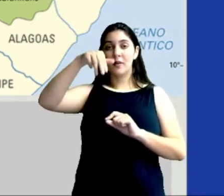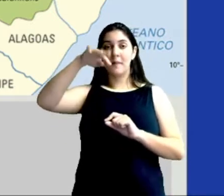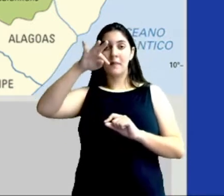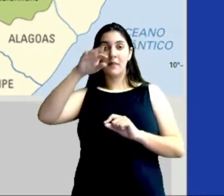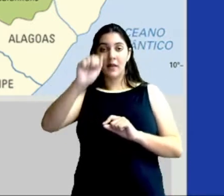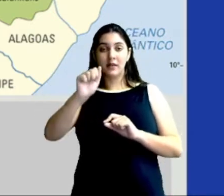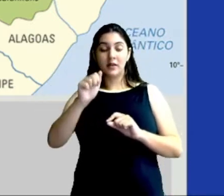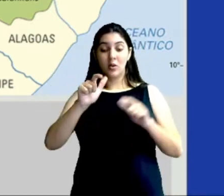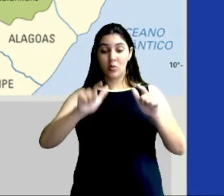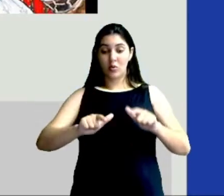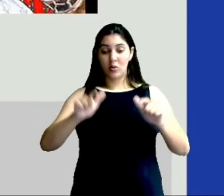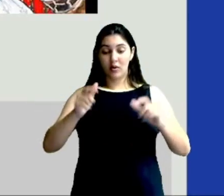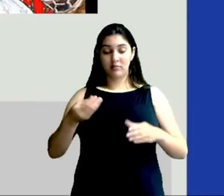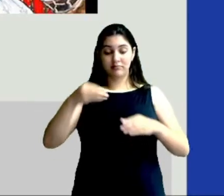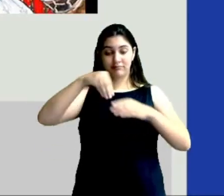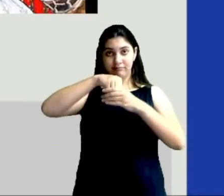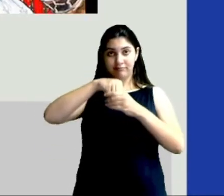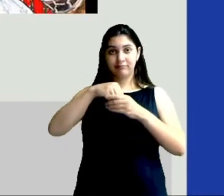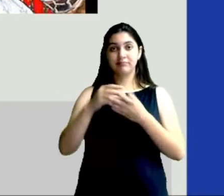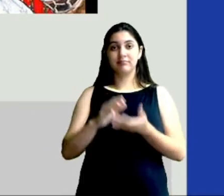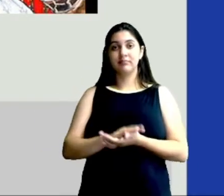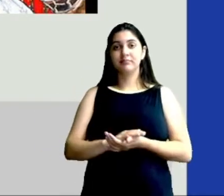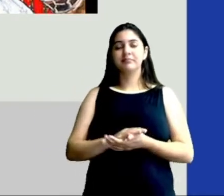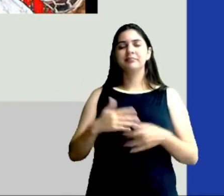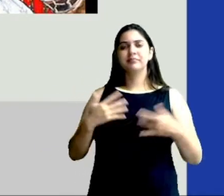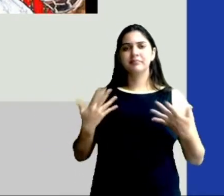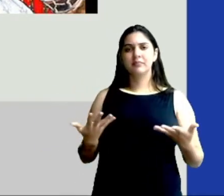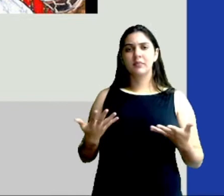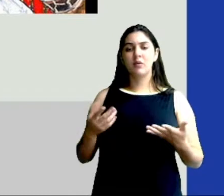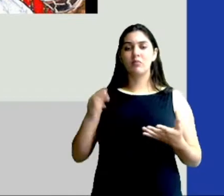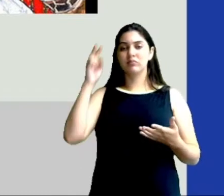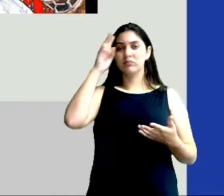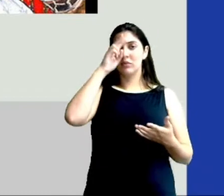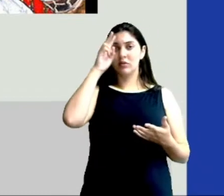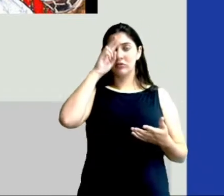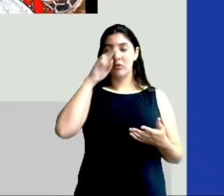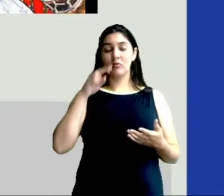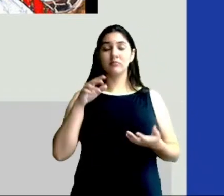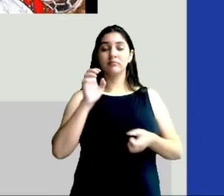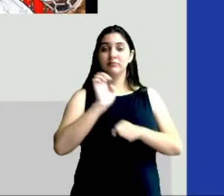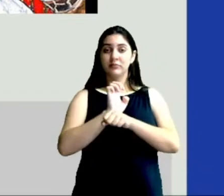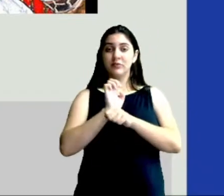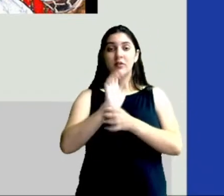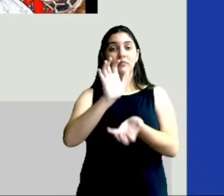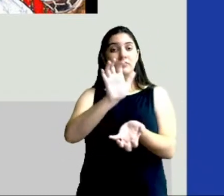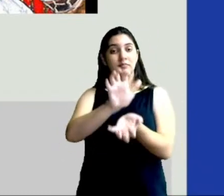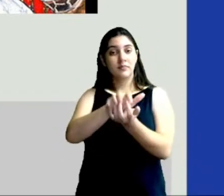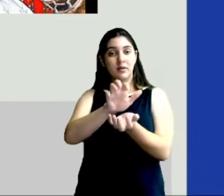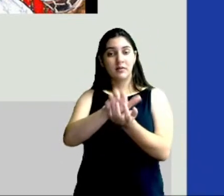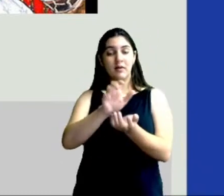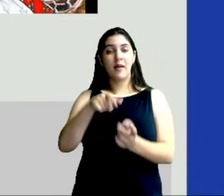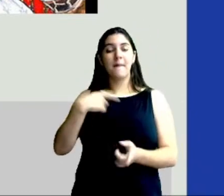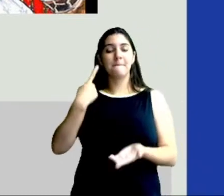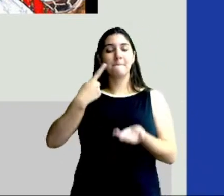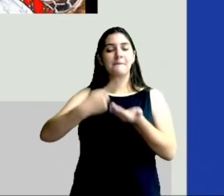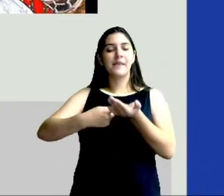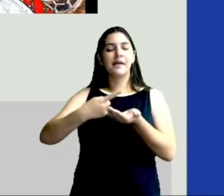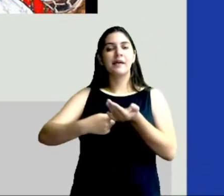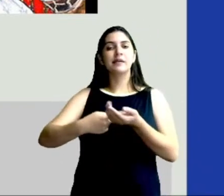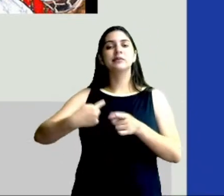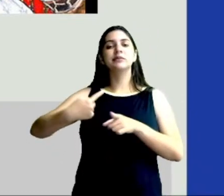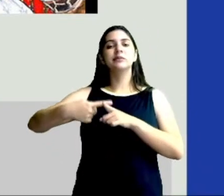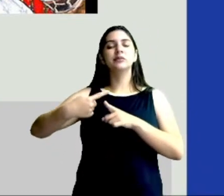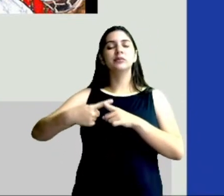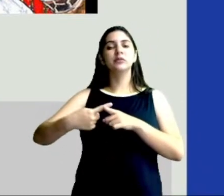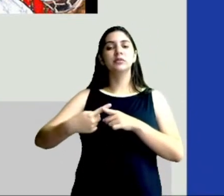estamos inseridos. Então, a história do estado de Pernambuco, ela é marcada por